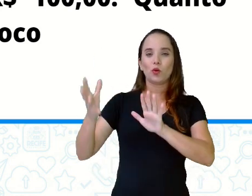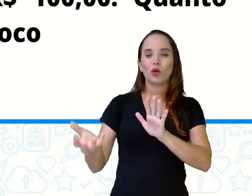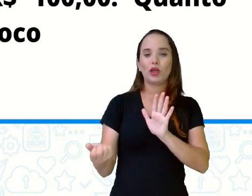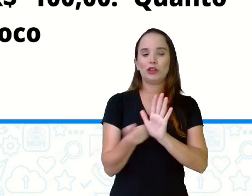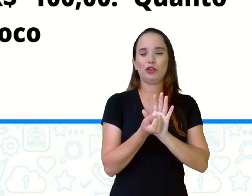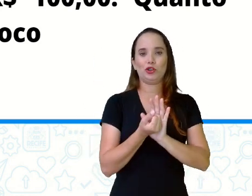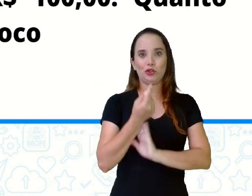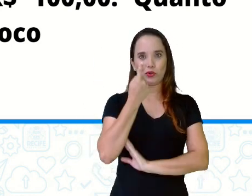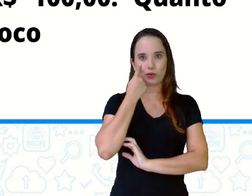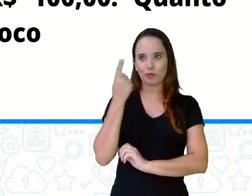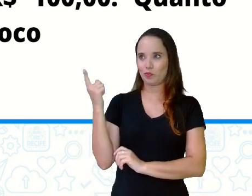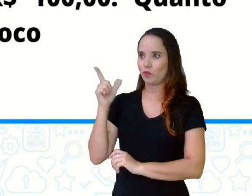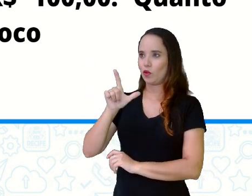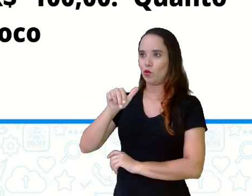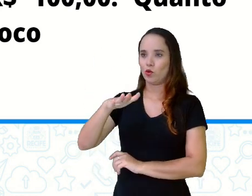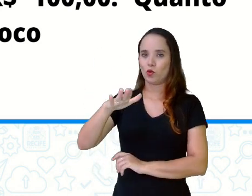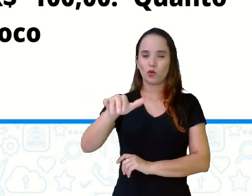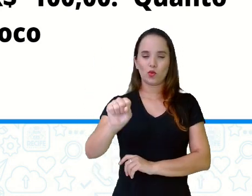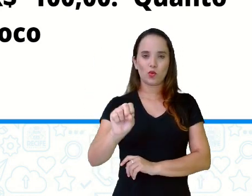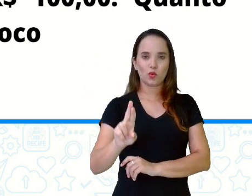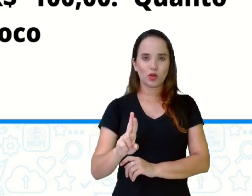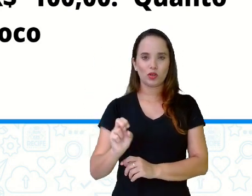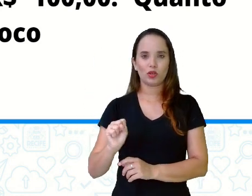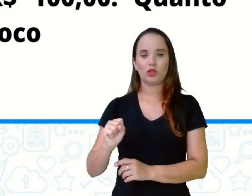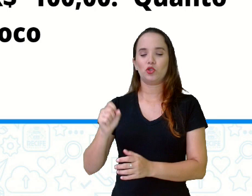Lucas comprou um celular por